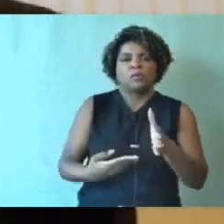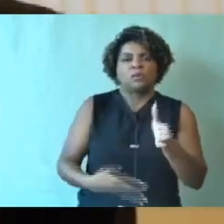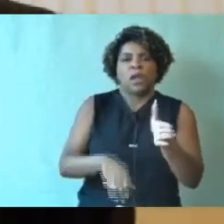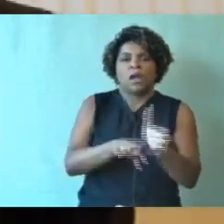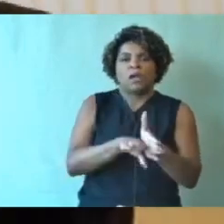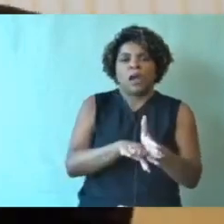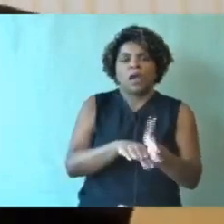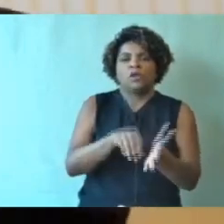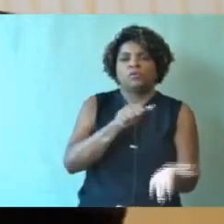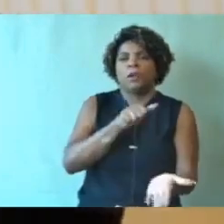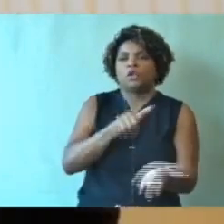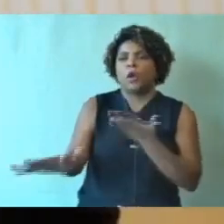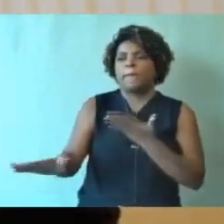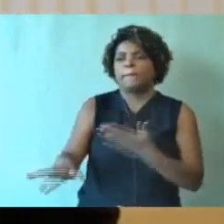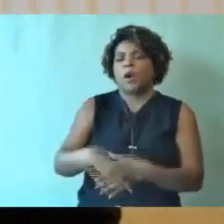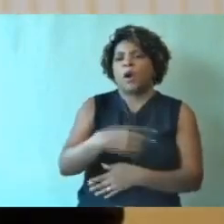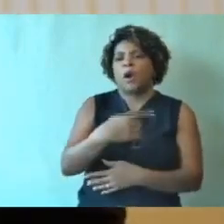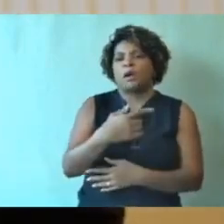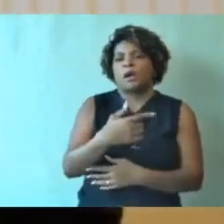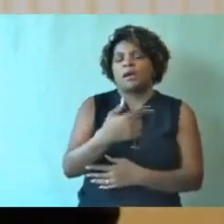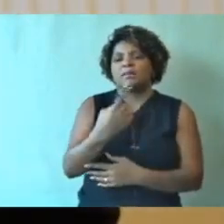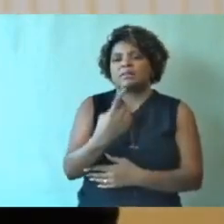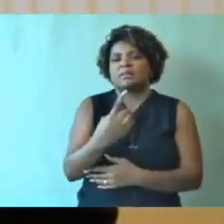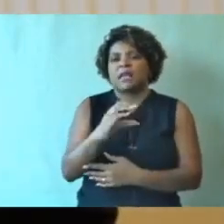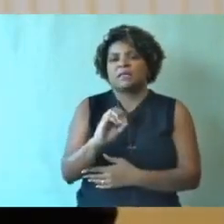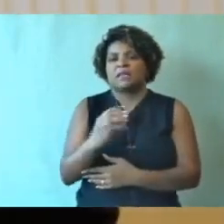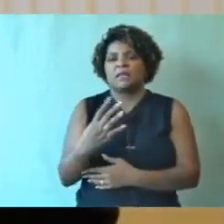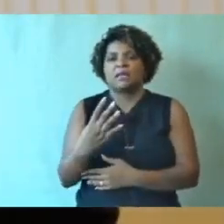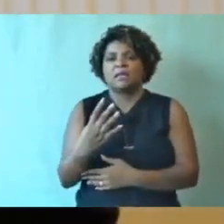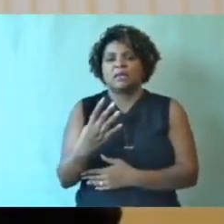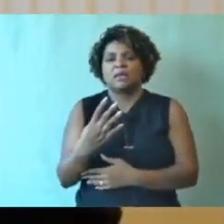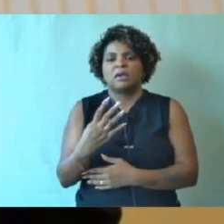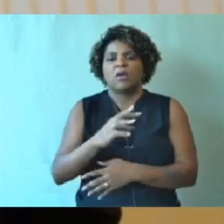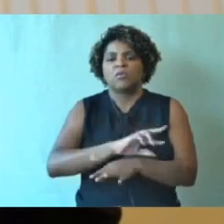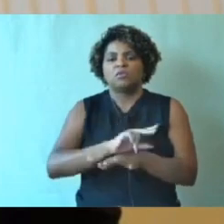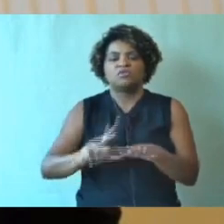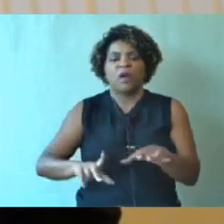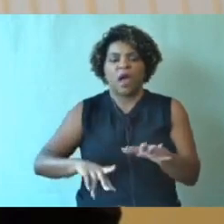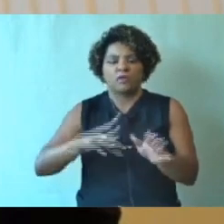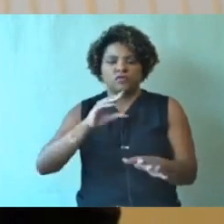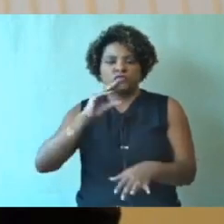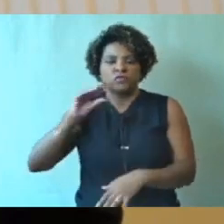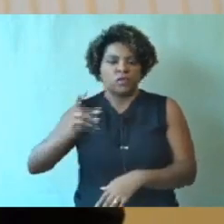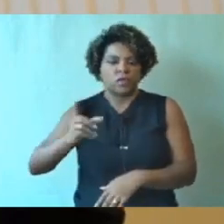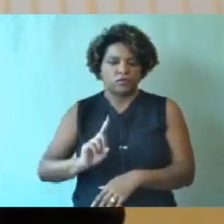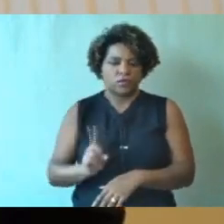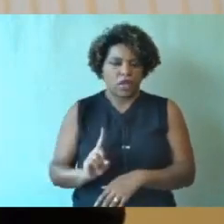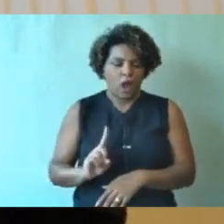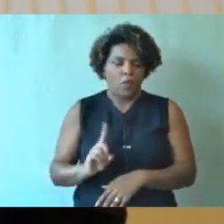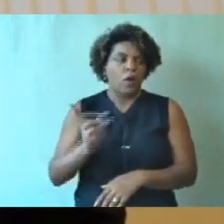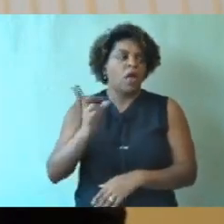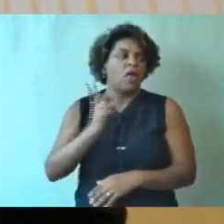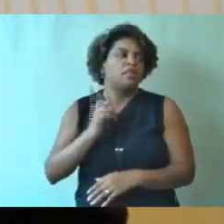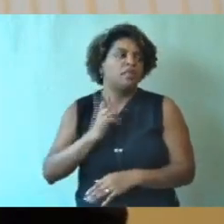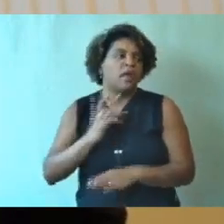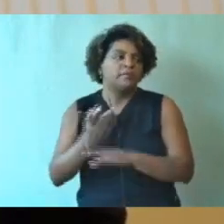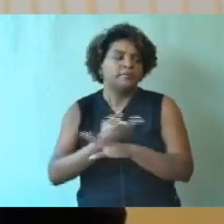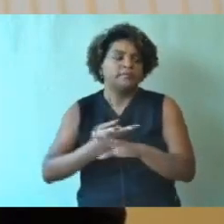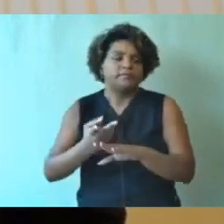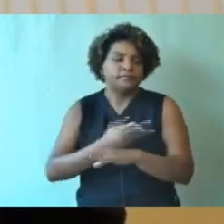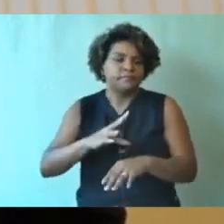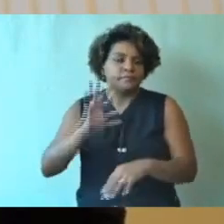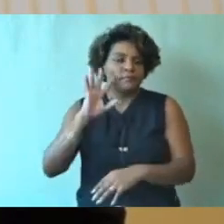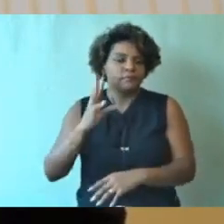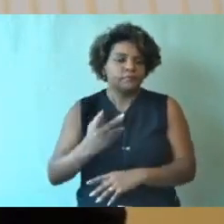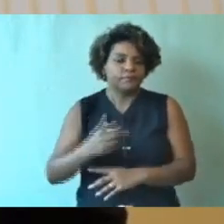mais. Ela não fez isso. Ela nos procurou para encontrarmos uma solução, até porque é um serviço público, serviço essencial, e nós poderíamos